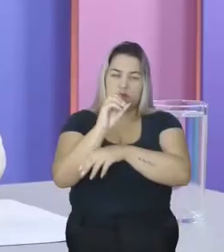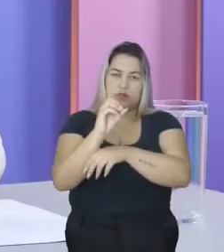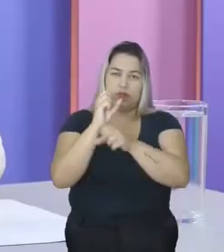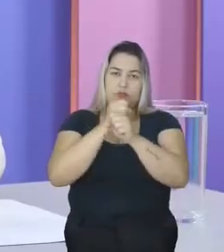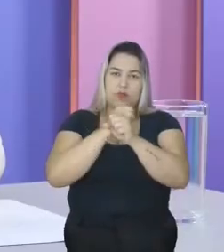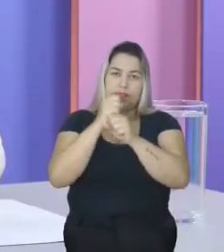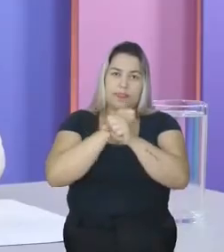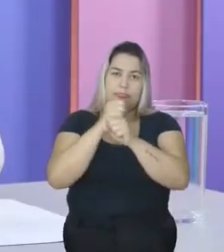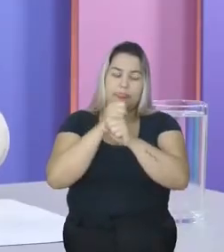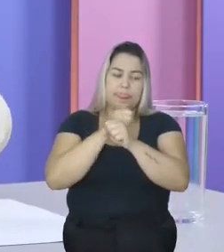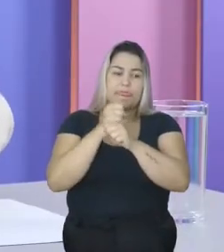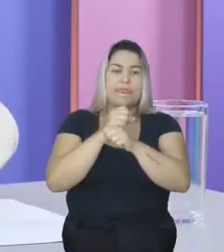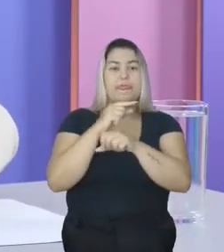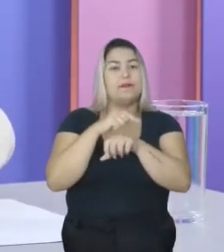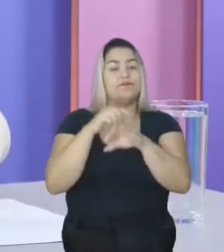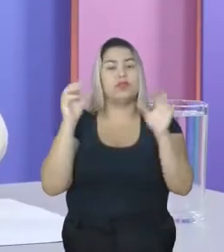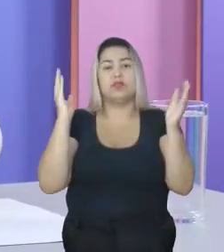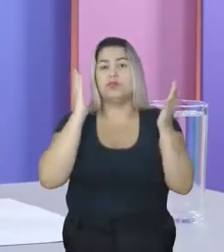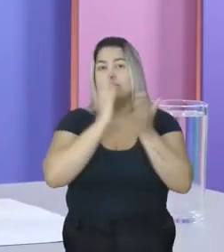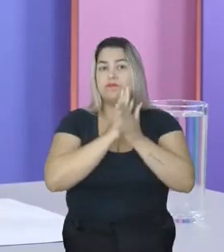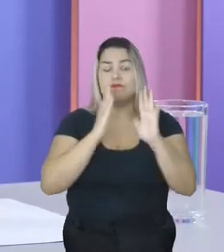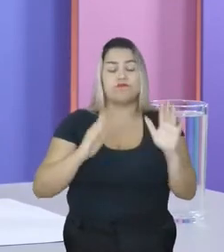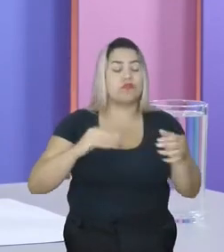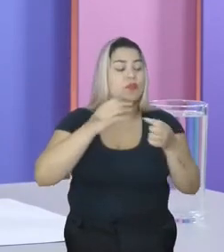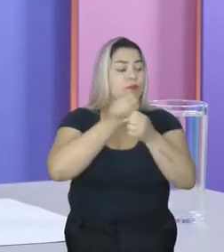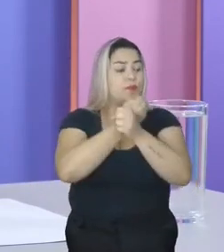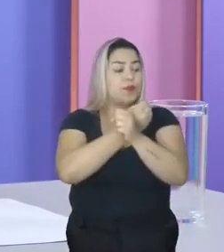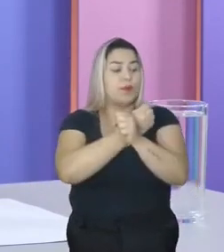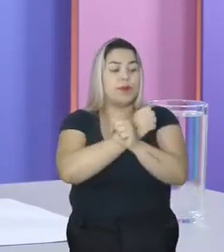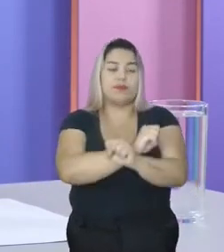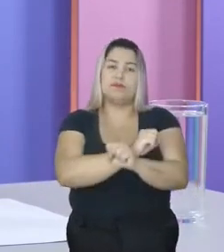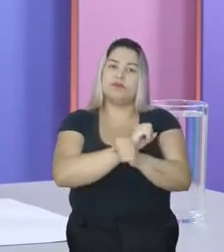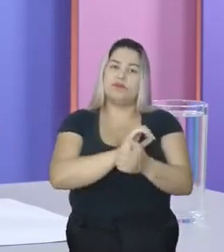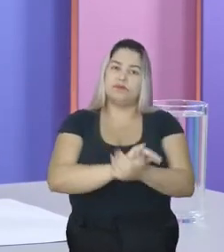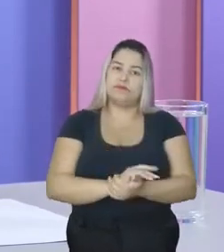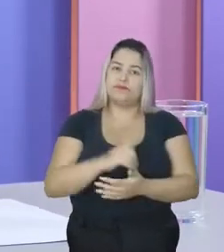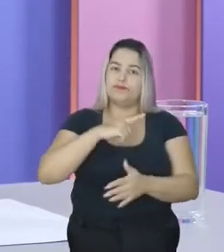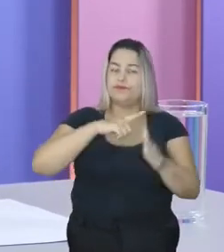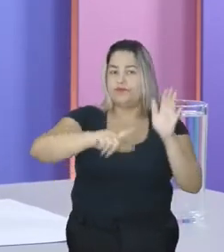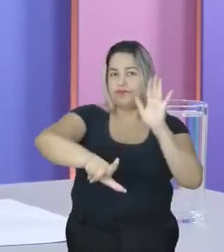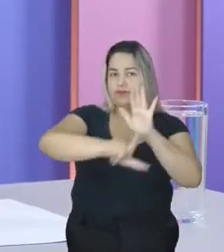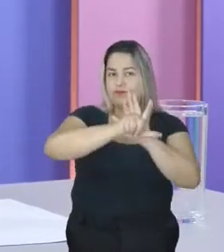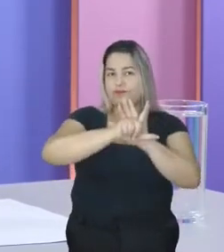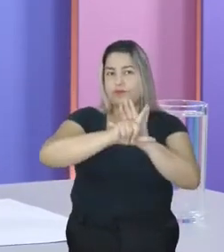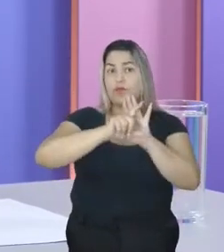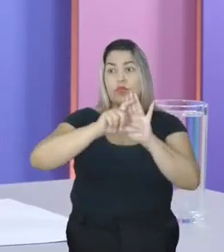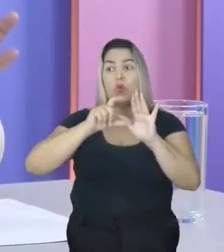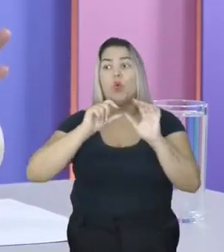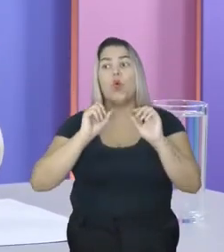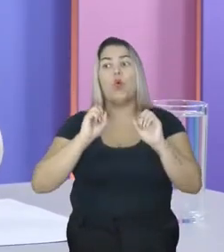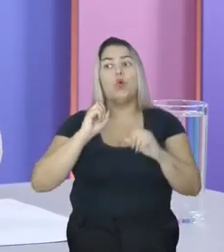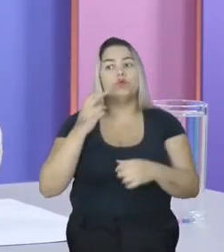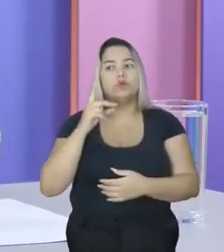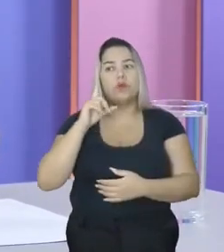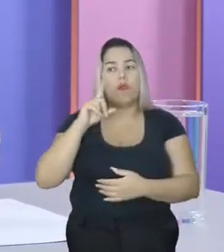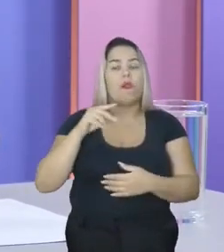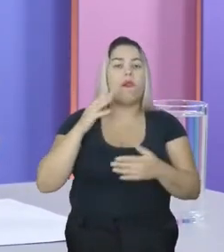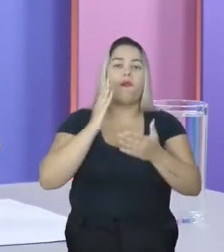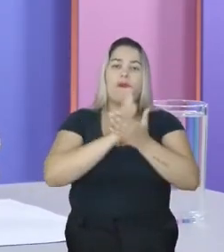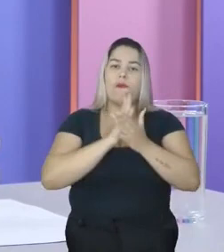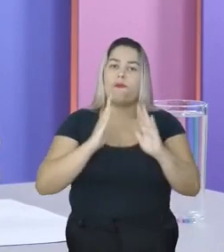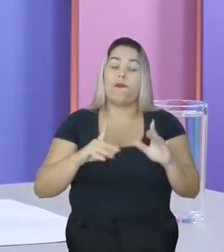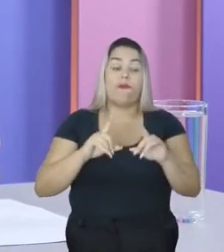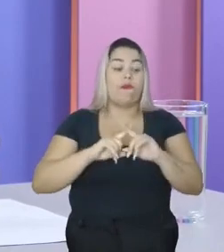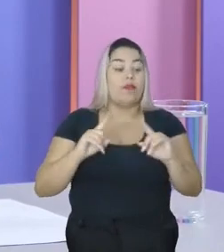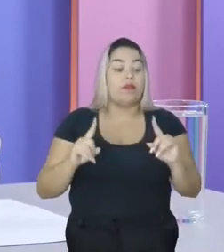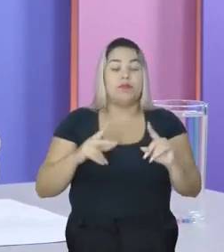anos, na hora de acabar com a escravidão, tem uma lei de 2 parágrafos, ou seja, acaba com a escravidão, mas